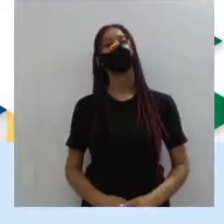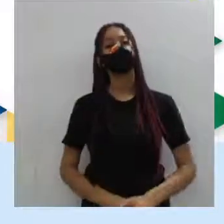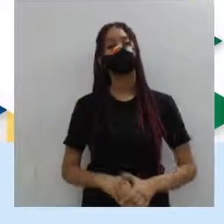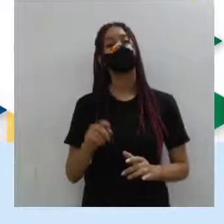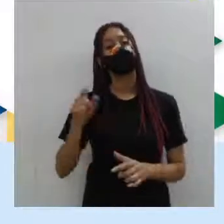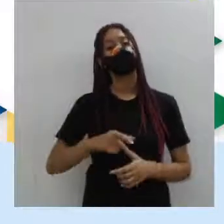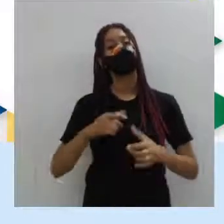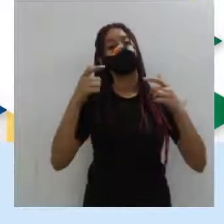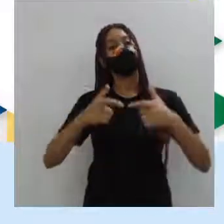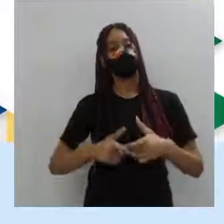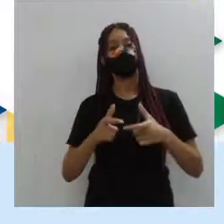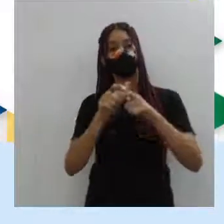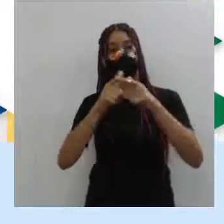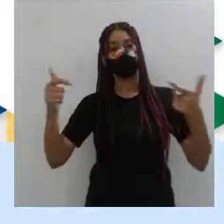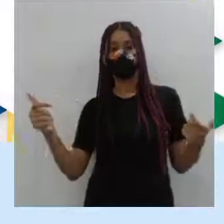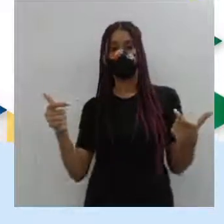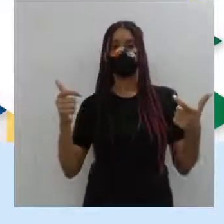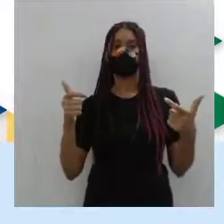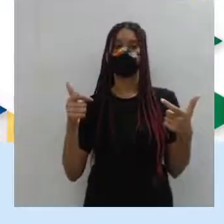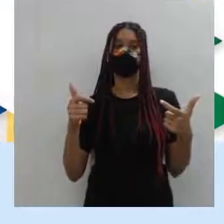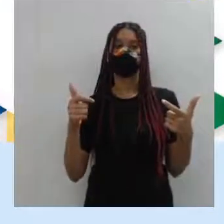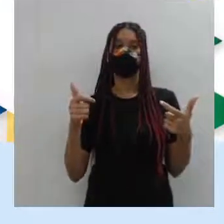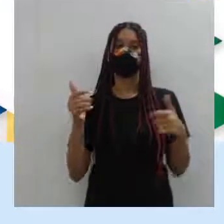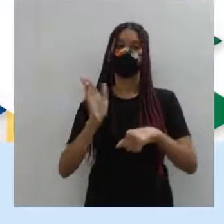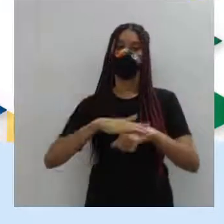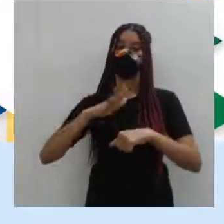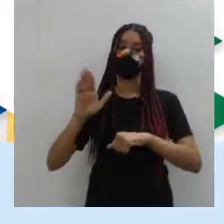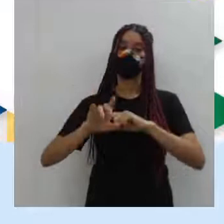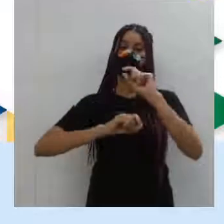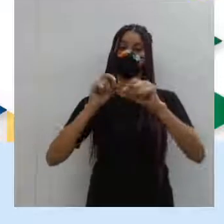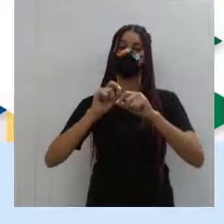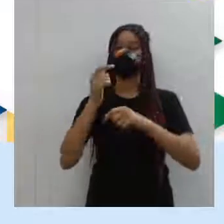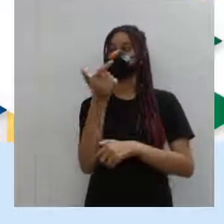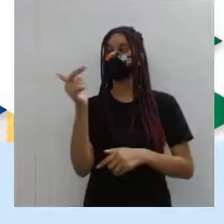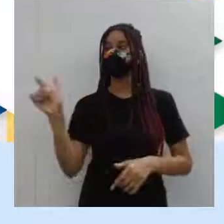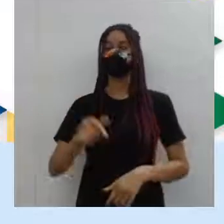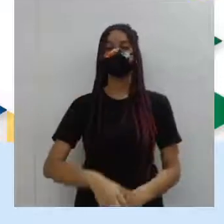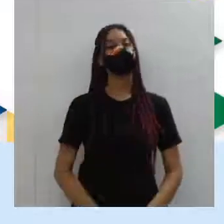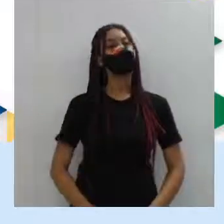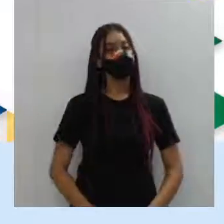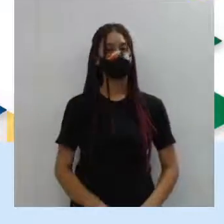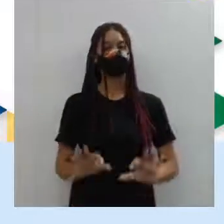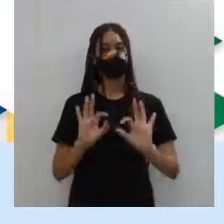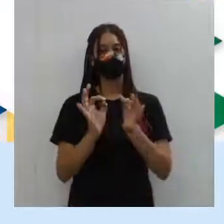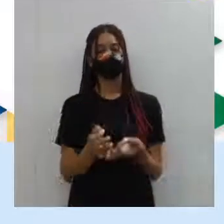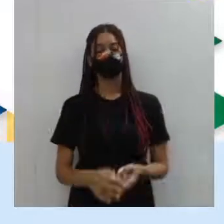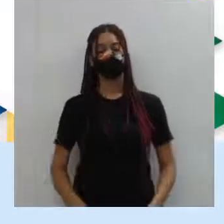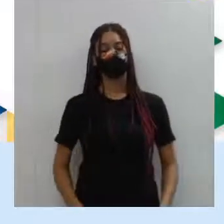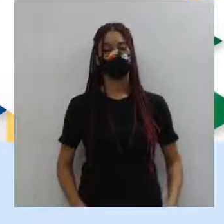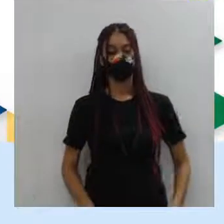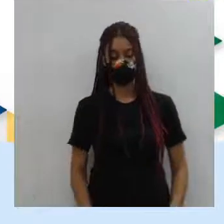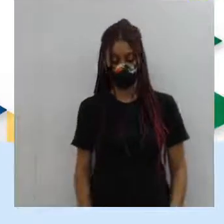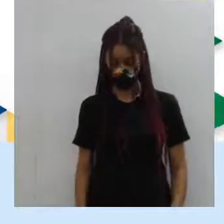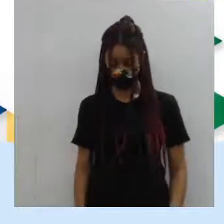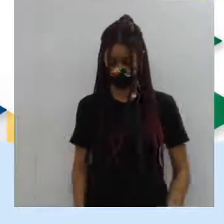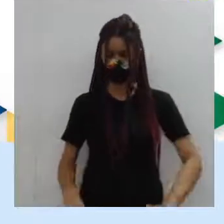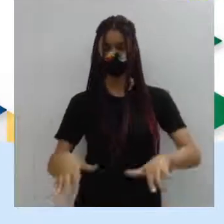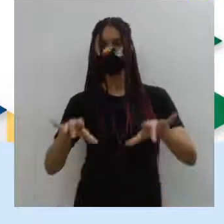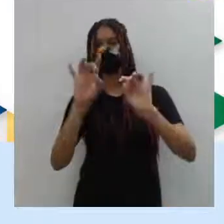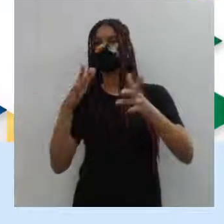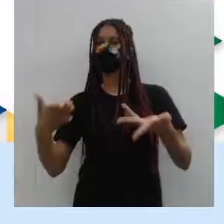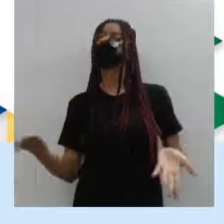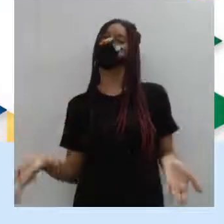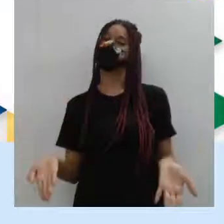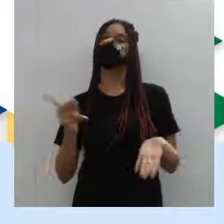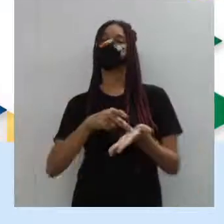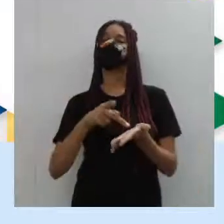onde a árvore foi ampliada maior que as demais. Simples. Ah, professor, só isso? Exatamente,